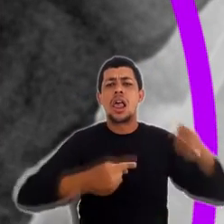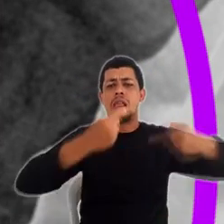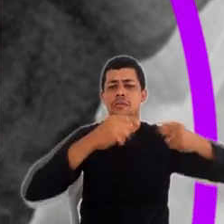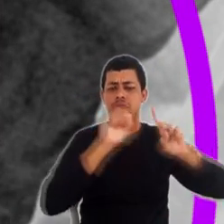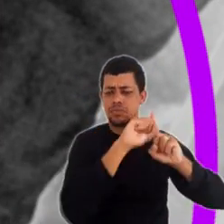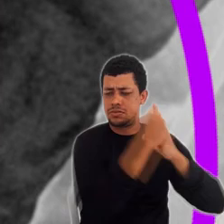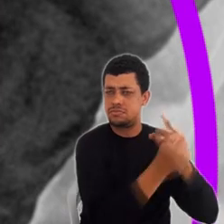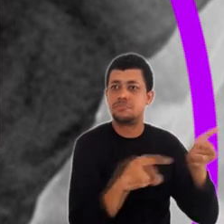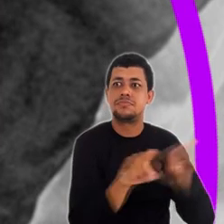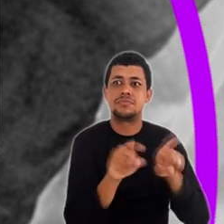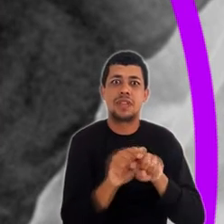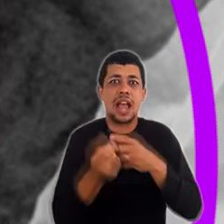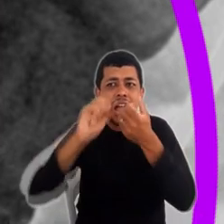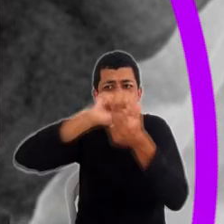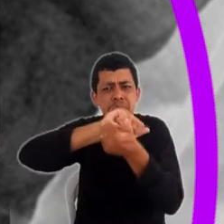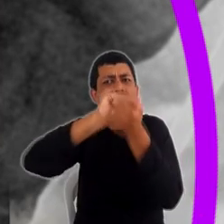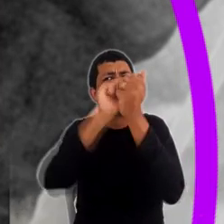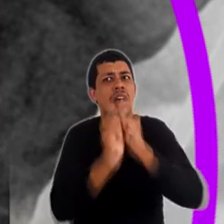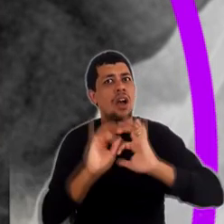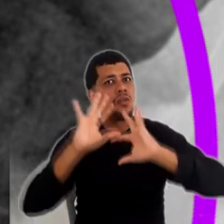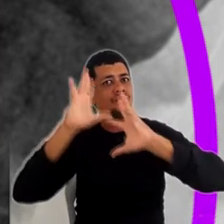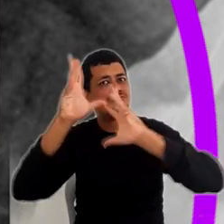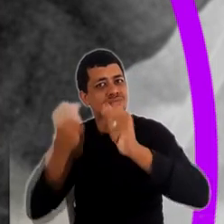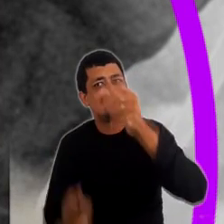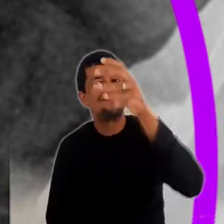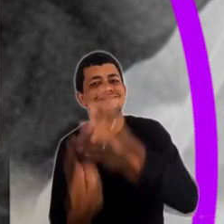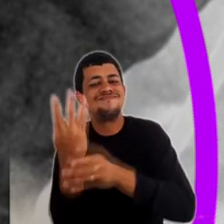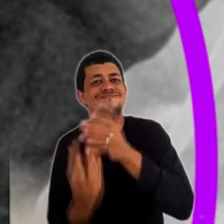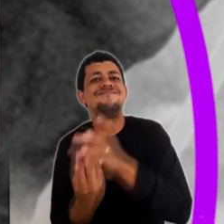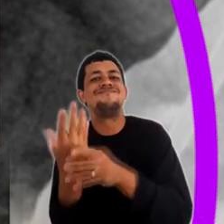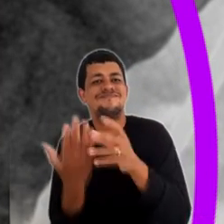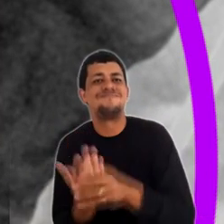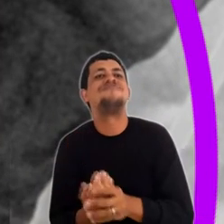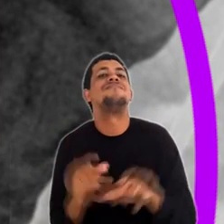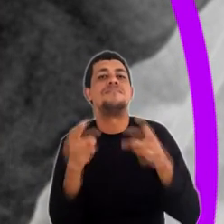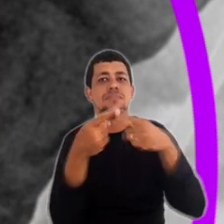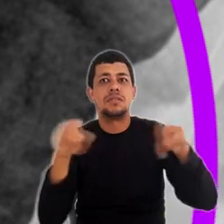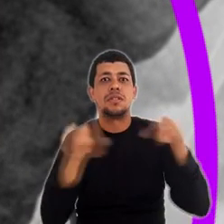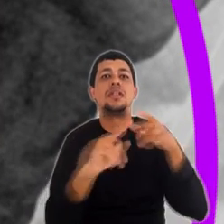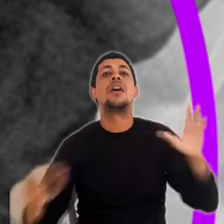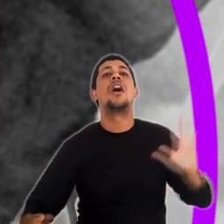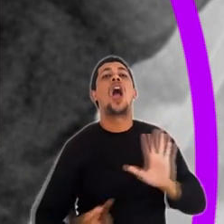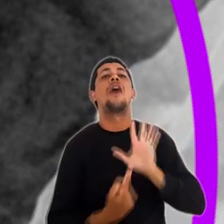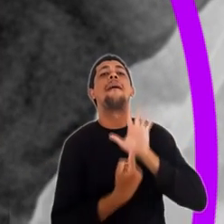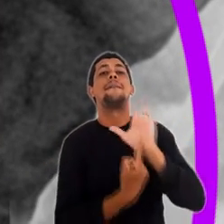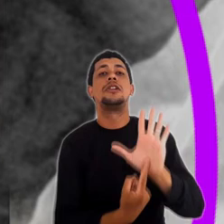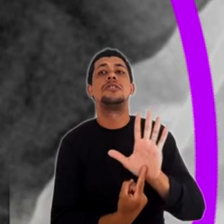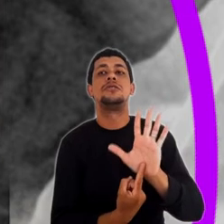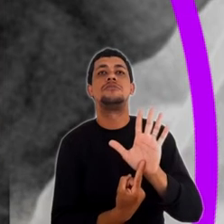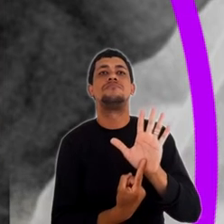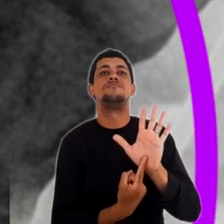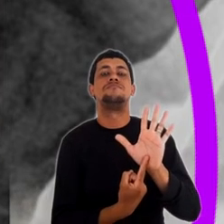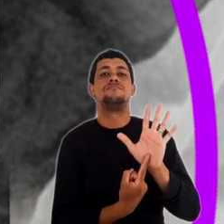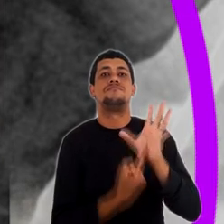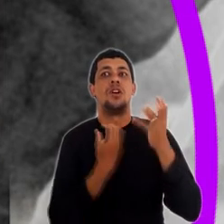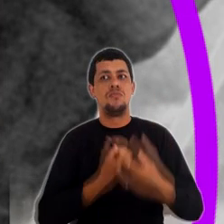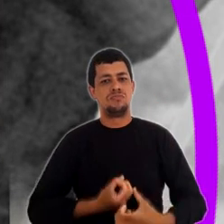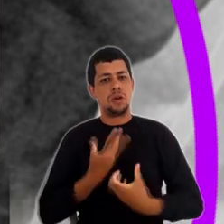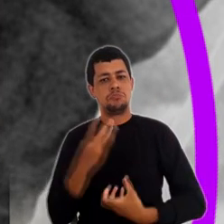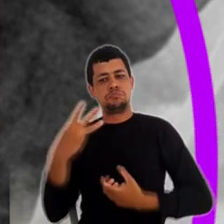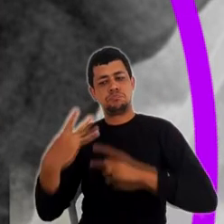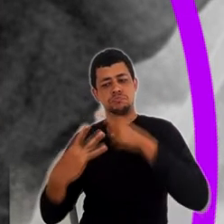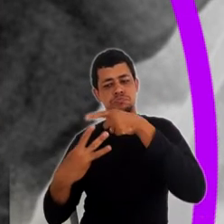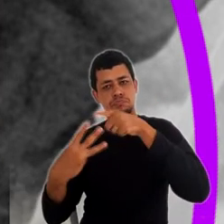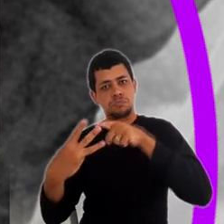aí conseguiram encaixar tudinho e formaram uma música que transmite uma mensagem de